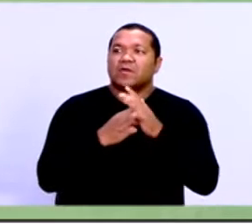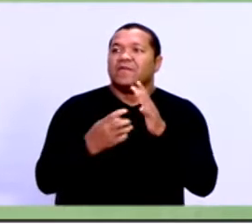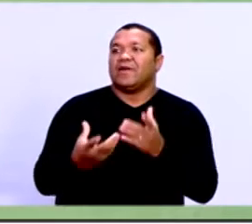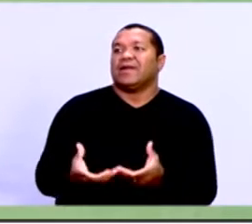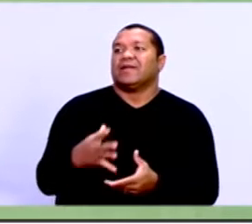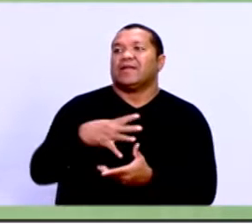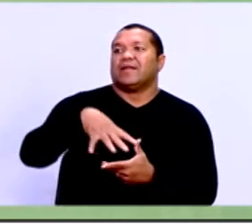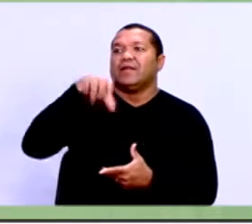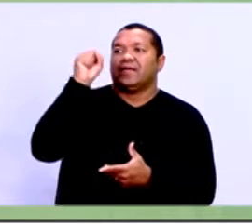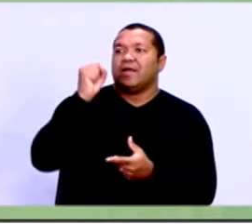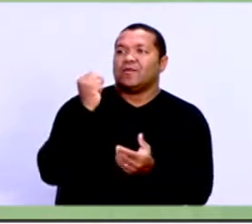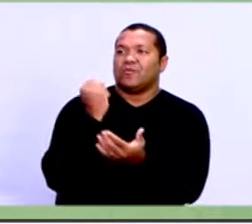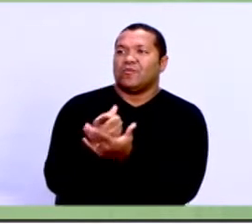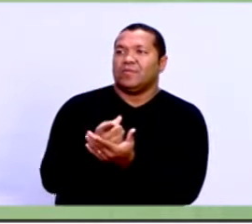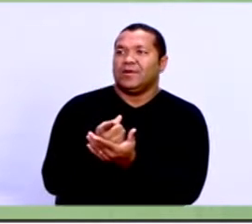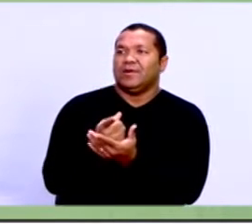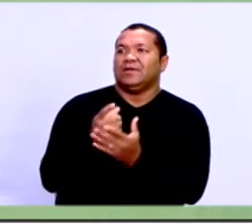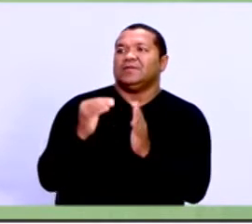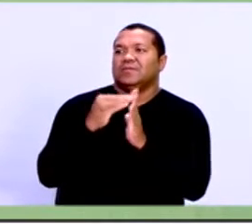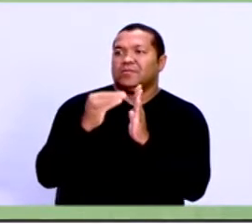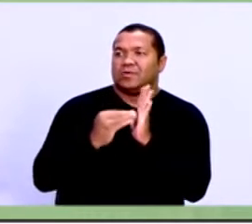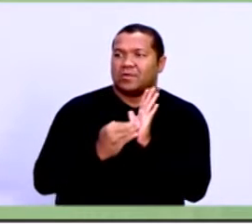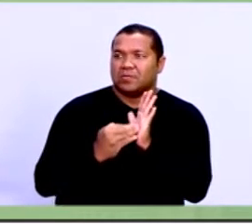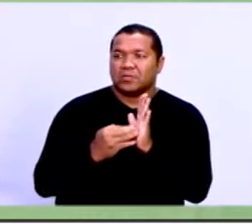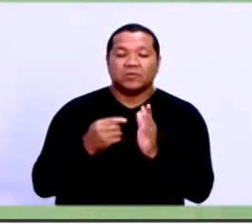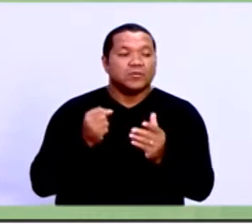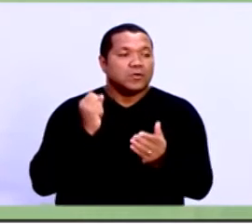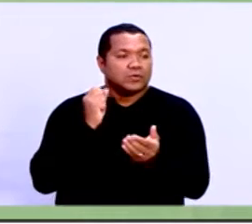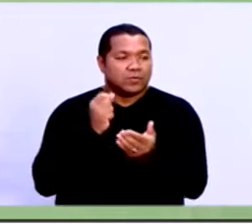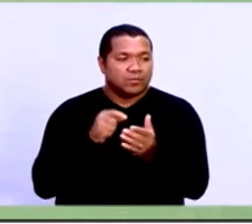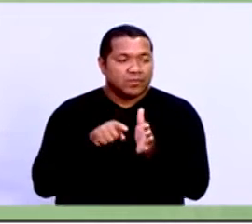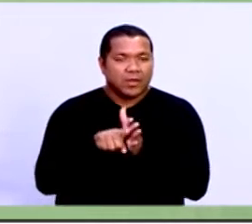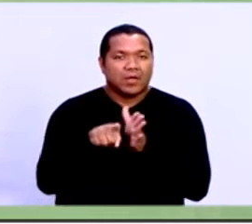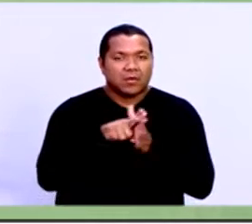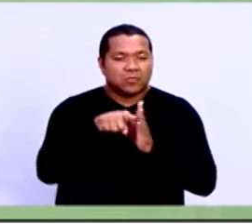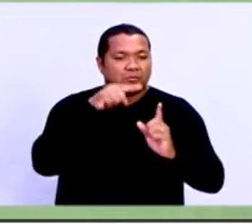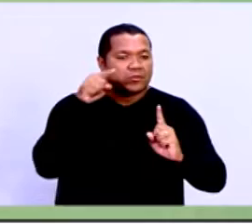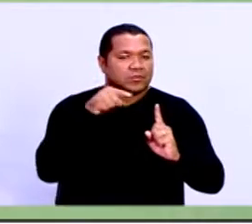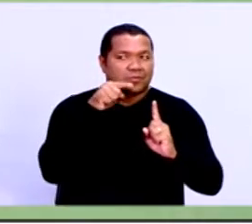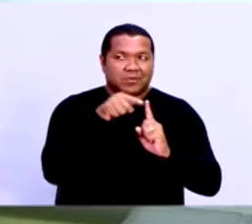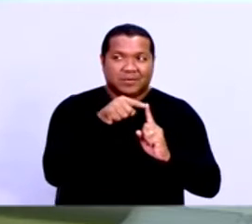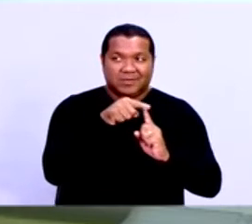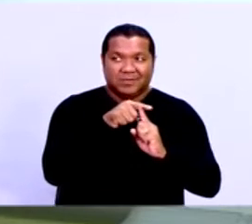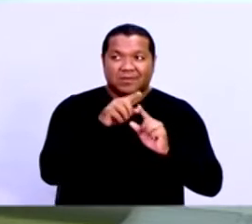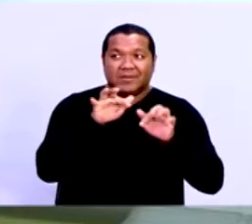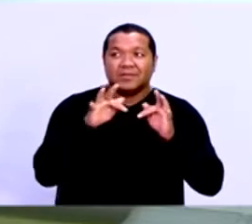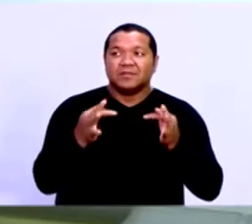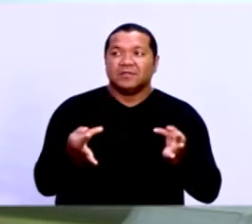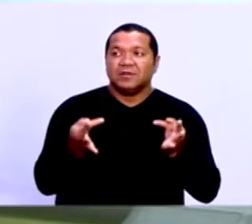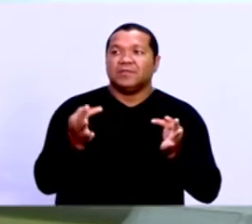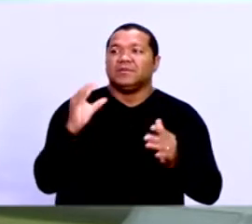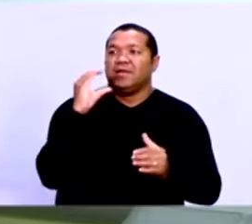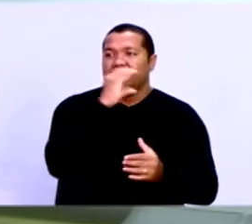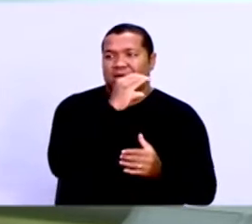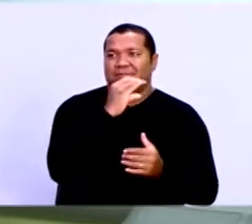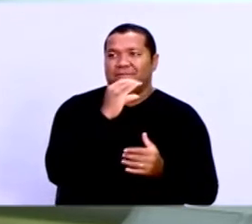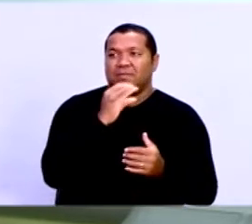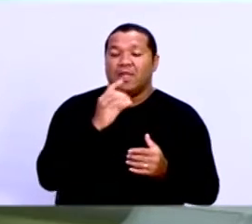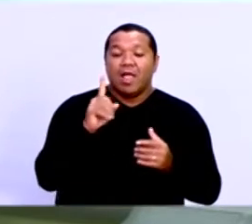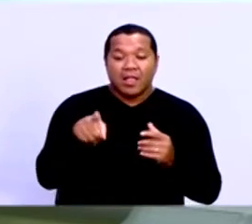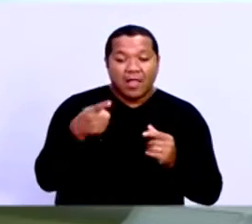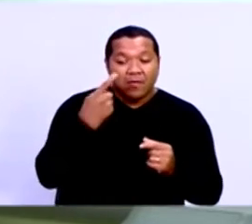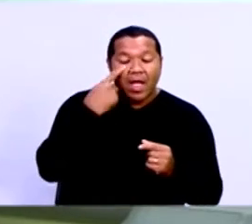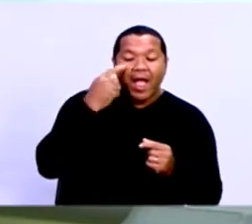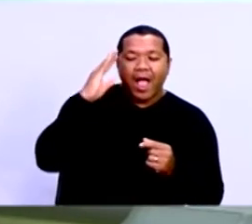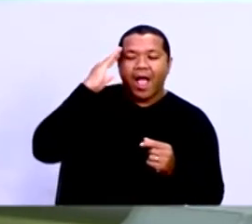comprando seu produto são essas perguntas bem objetivas sucintas e uma coisa rápida daí você vai ter uma